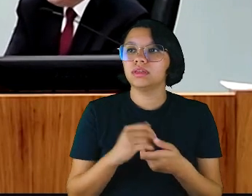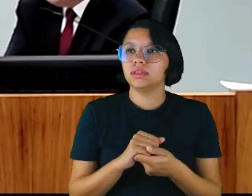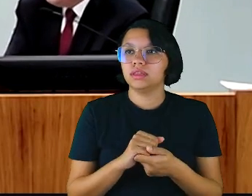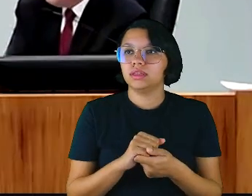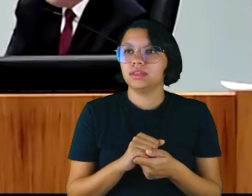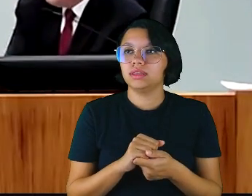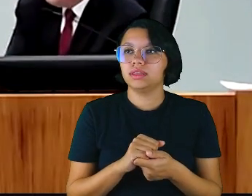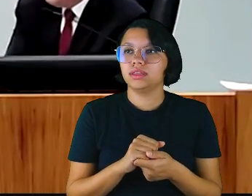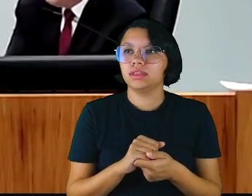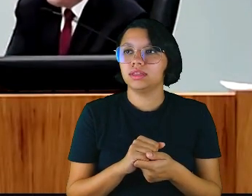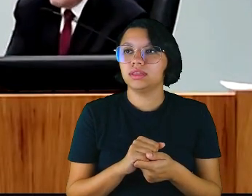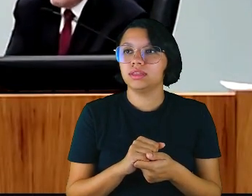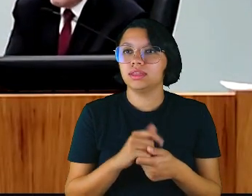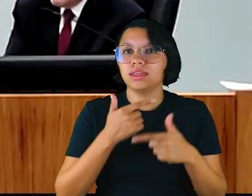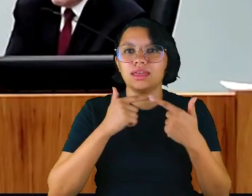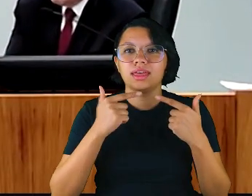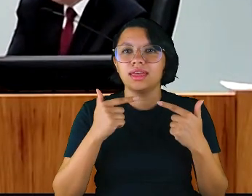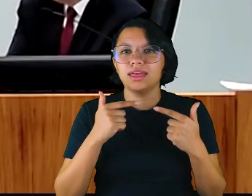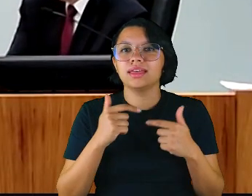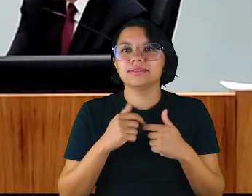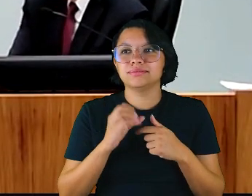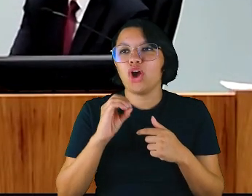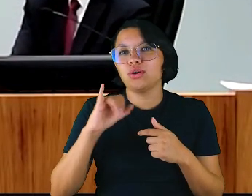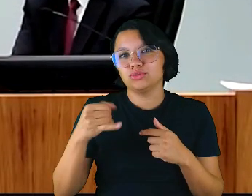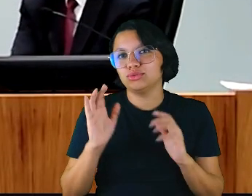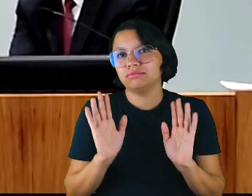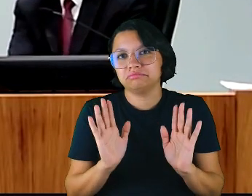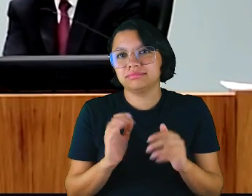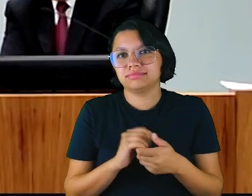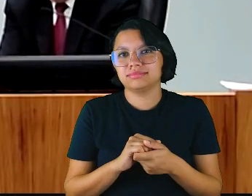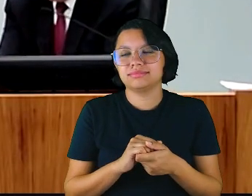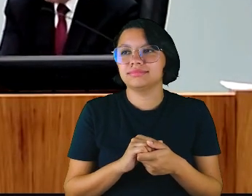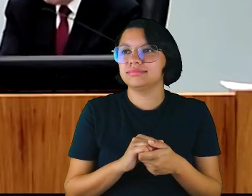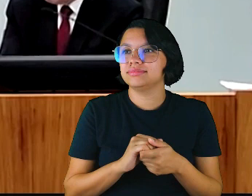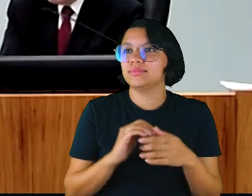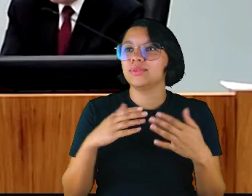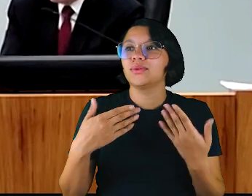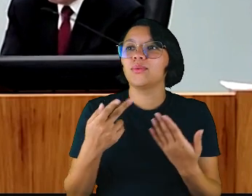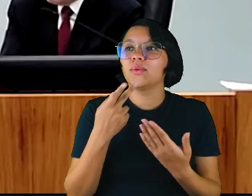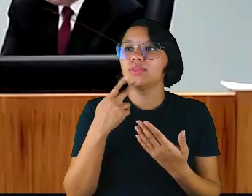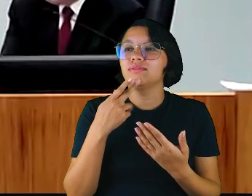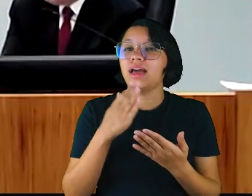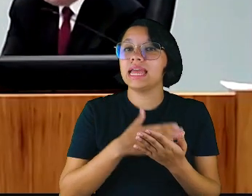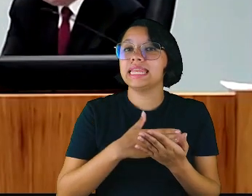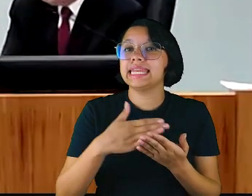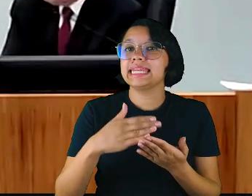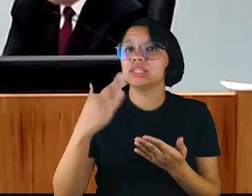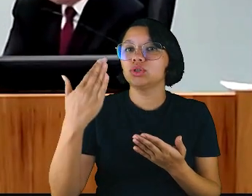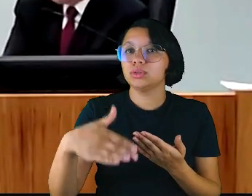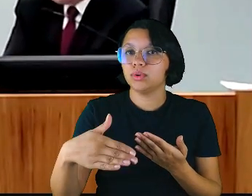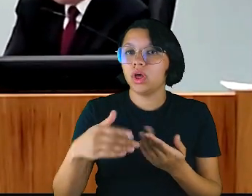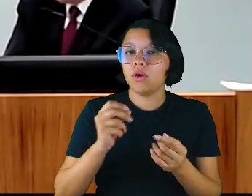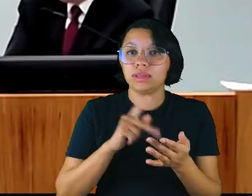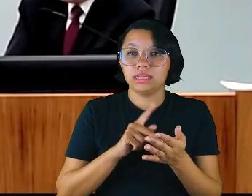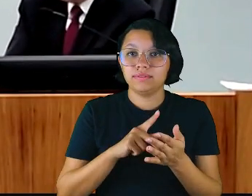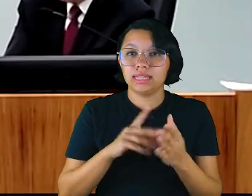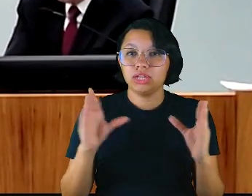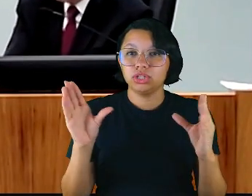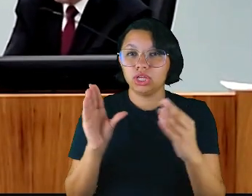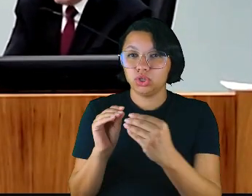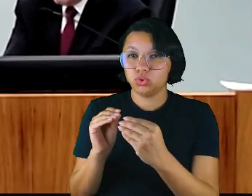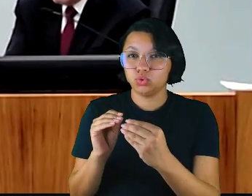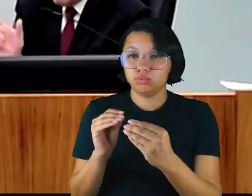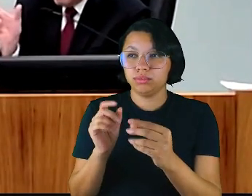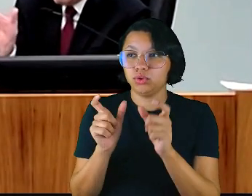aqui... Não é OJ, é OJ. Quando se fala aqui em início de prova, na verdade, a gente